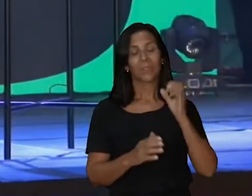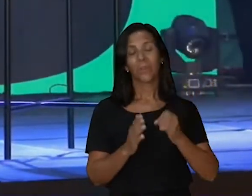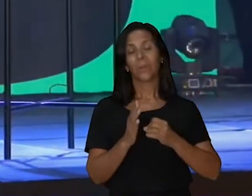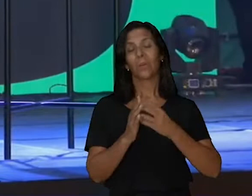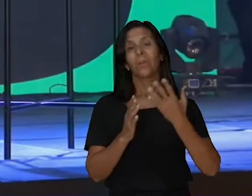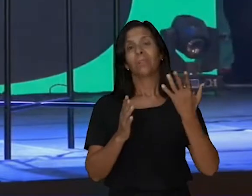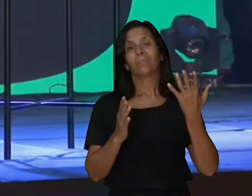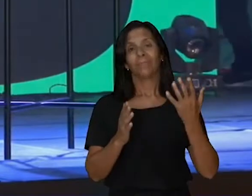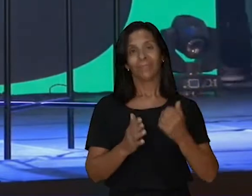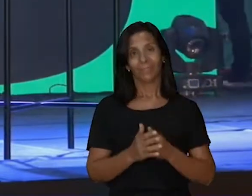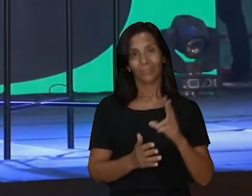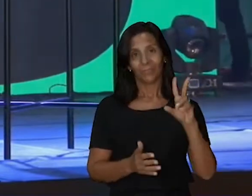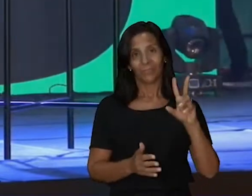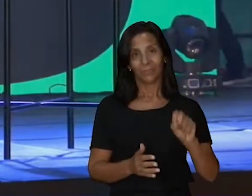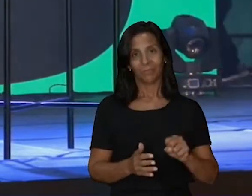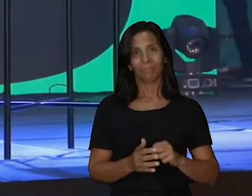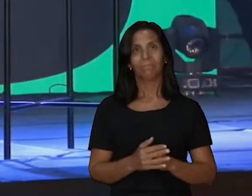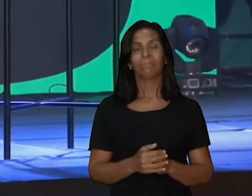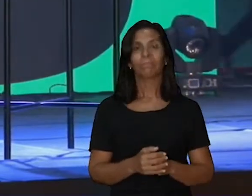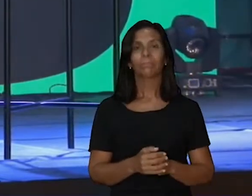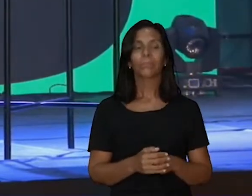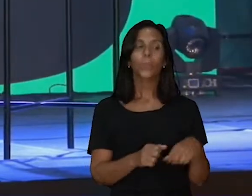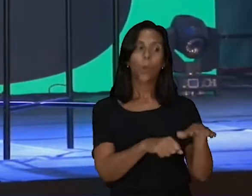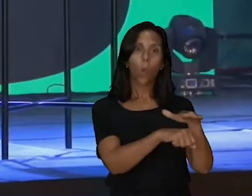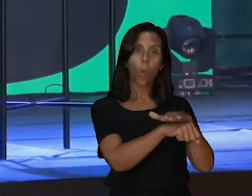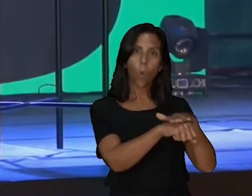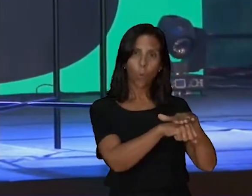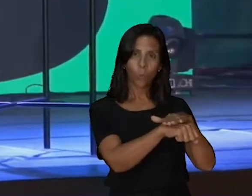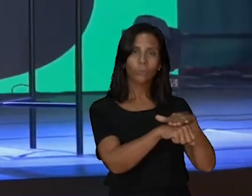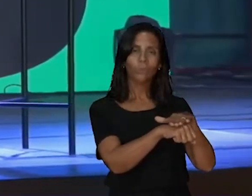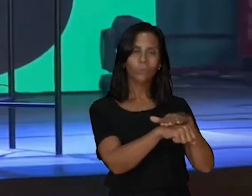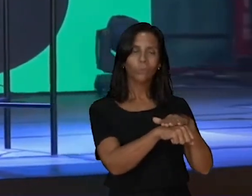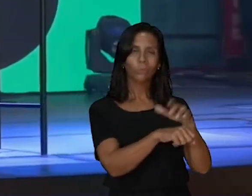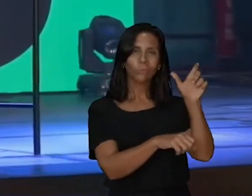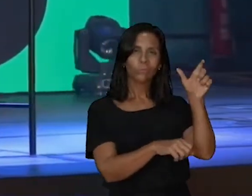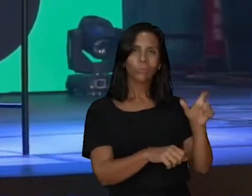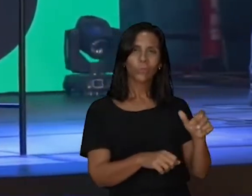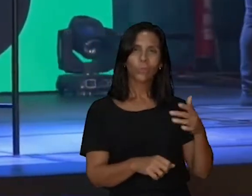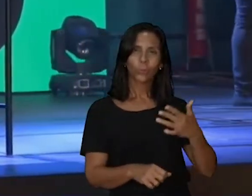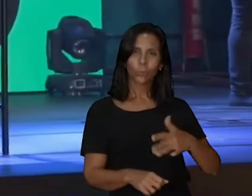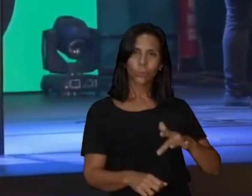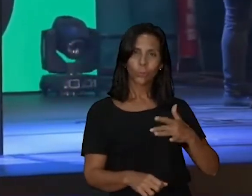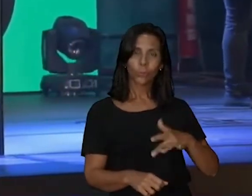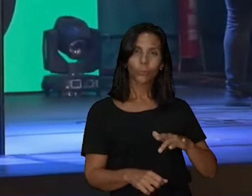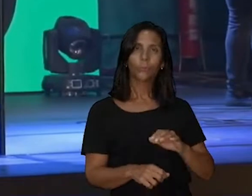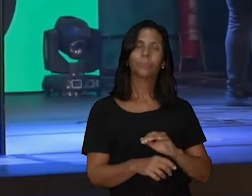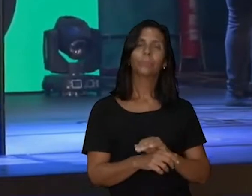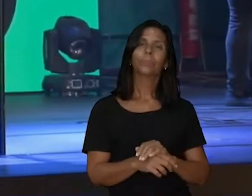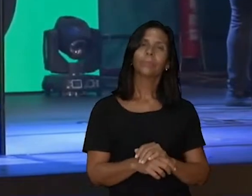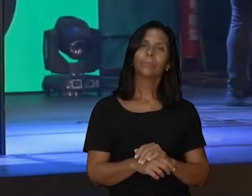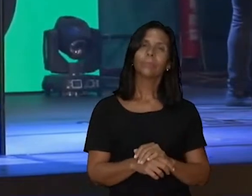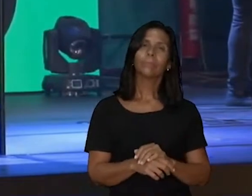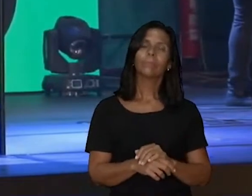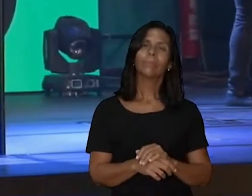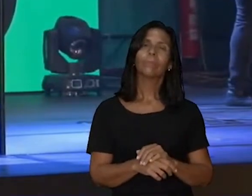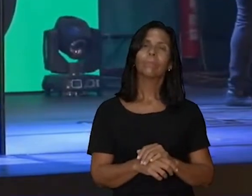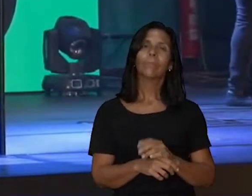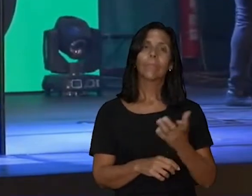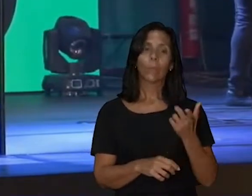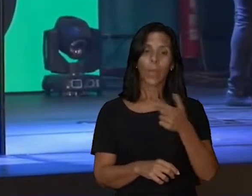Eu estava conversando com o Júnior, dizendo eu queria que no meio da semana de santificação,